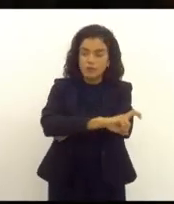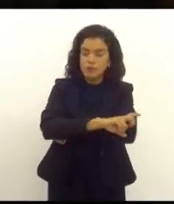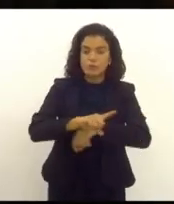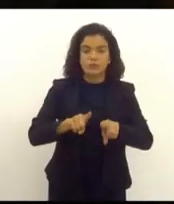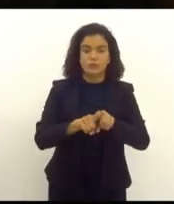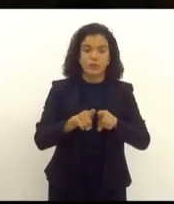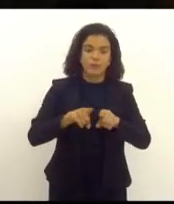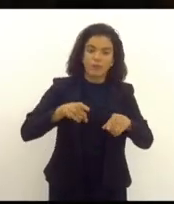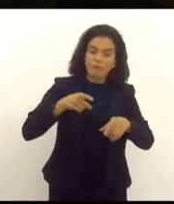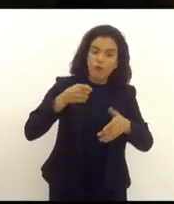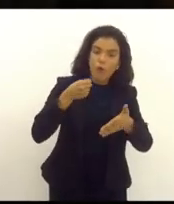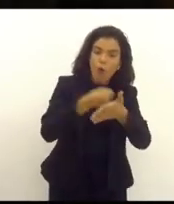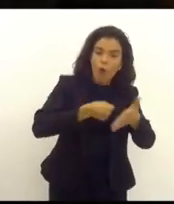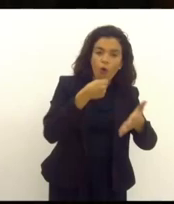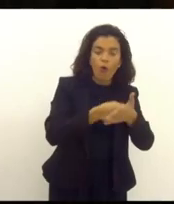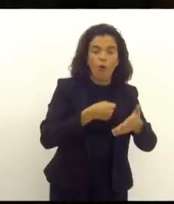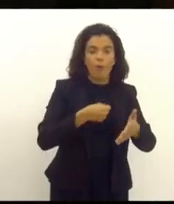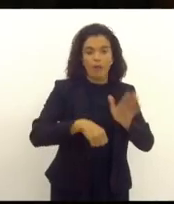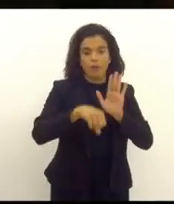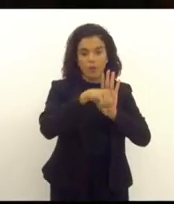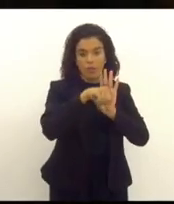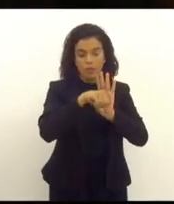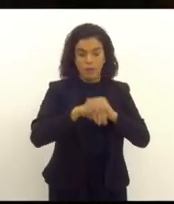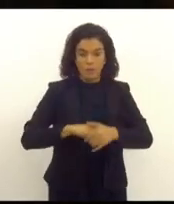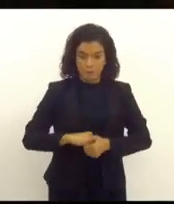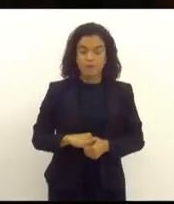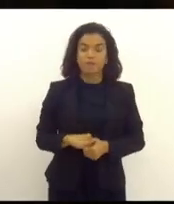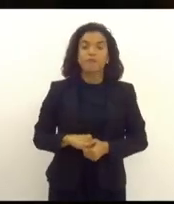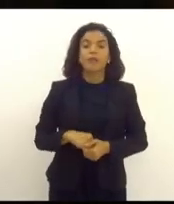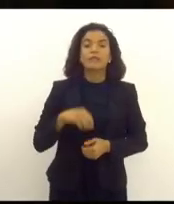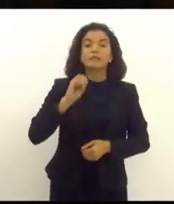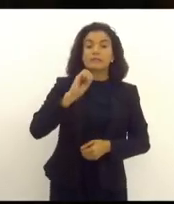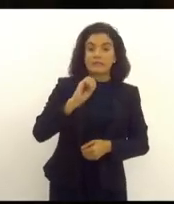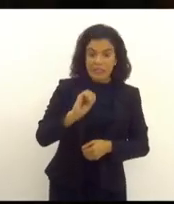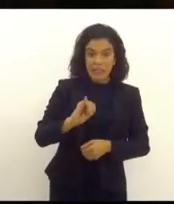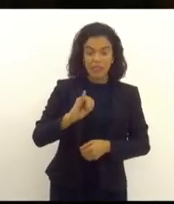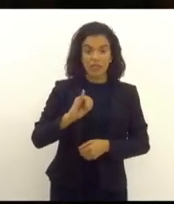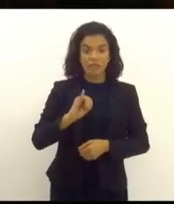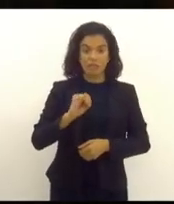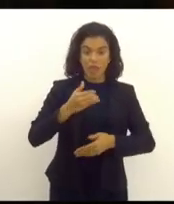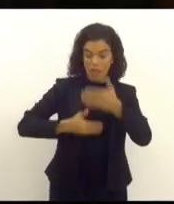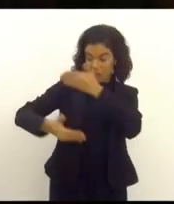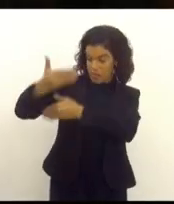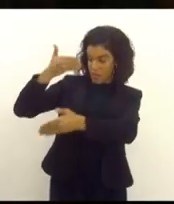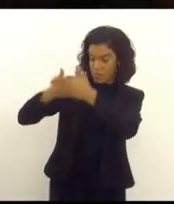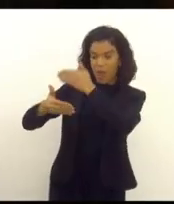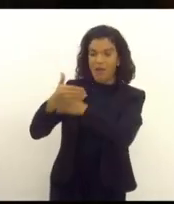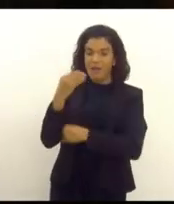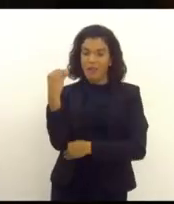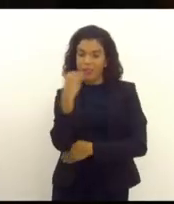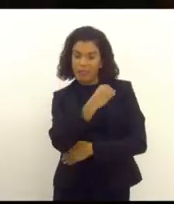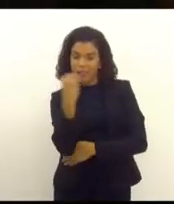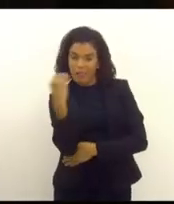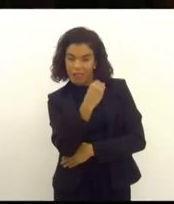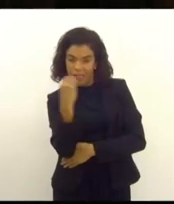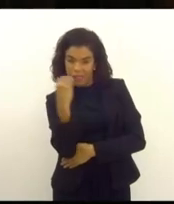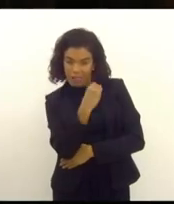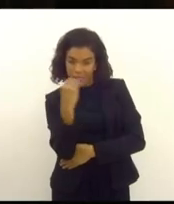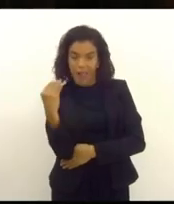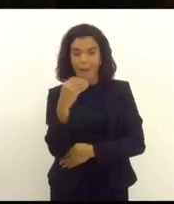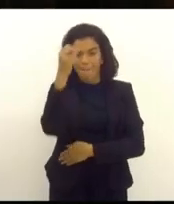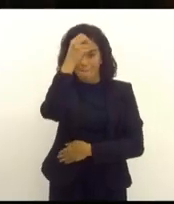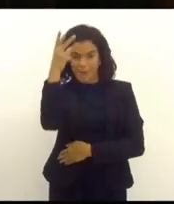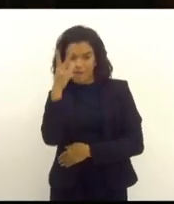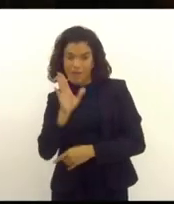enfrentamento ao Crime Organizado pelo contrário se não passado tiveram alguma moleza alguma vantagem com os prefeitos